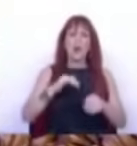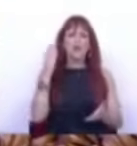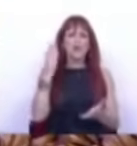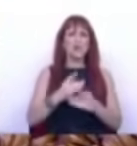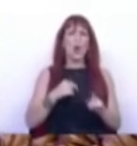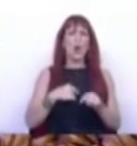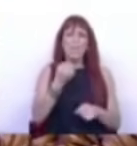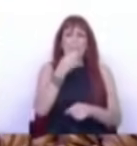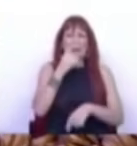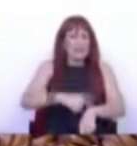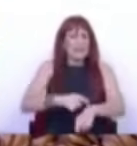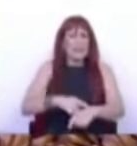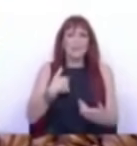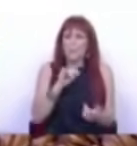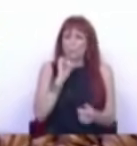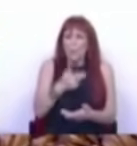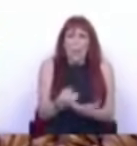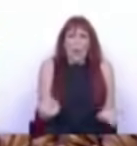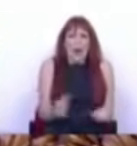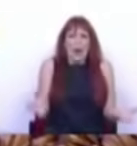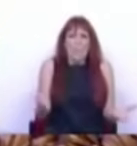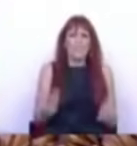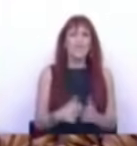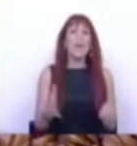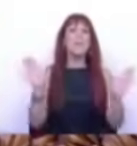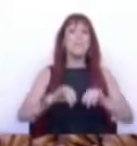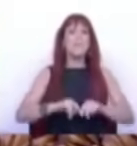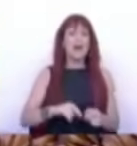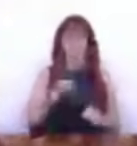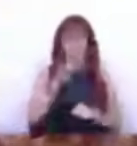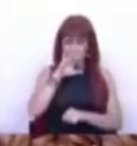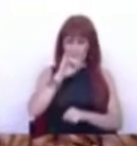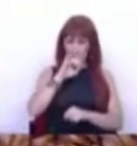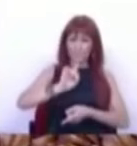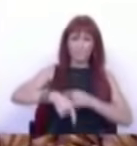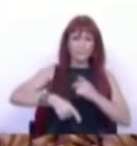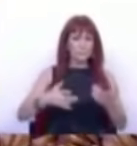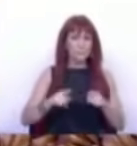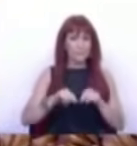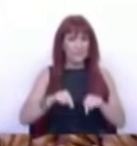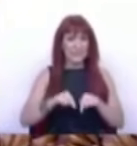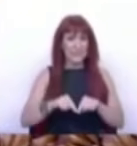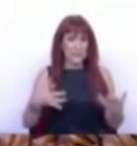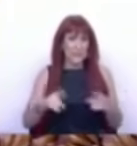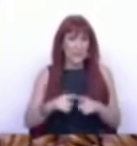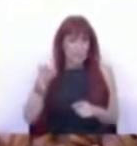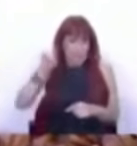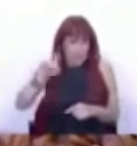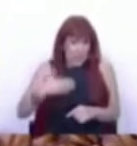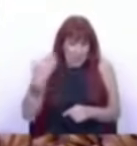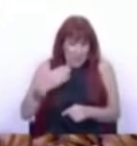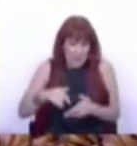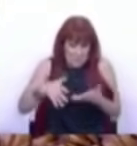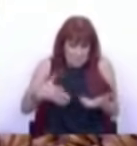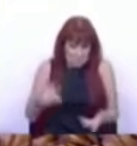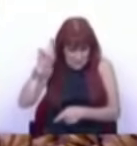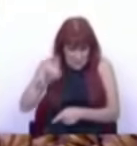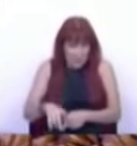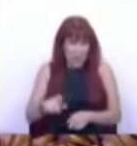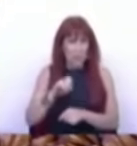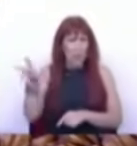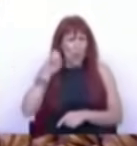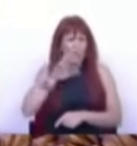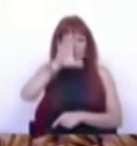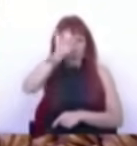apenas a perder o tempo que já não temos. Este proteger é a ti, pá, não é o planeta. O planeta está protegido, ó, Catarina. Este dia, talvez. Tu é que não. Foi ouvir